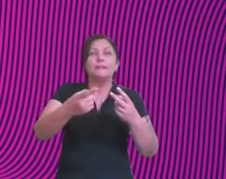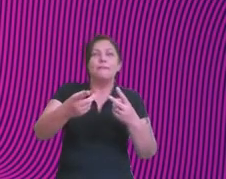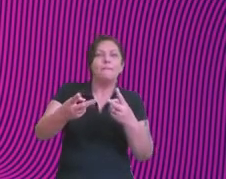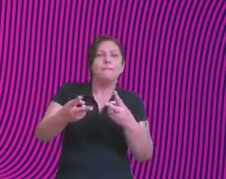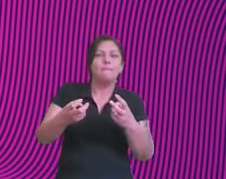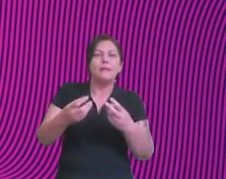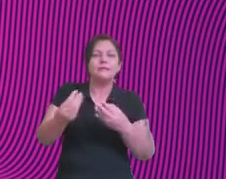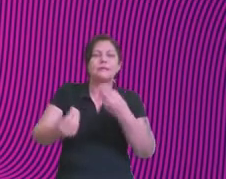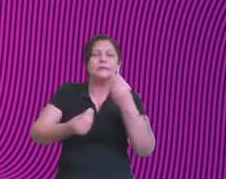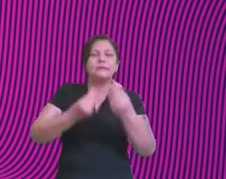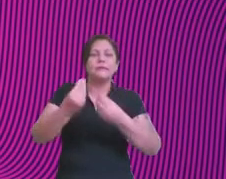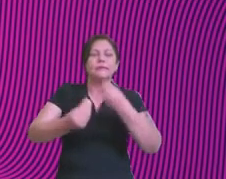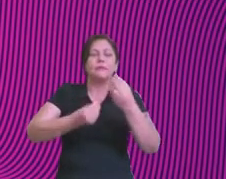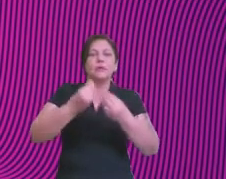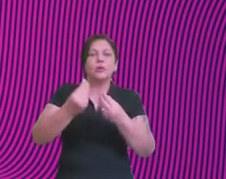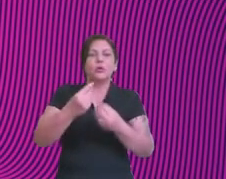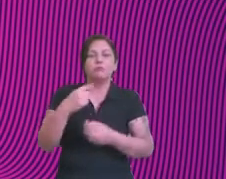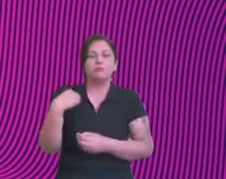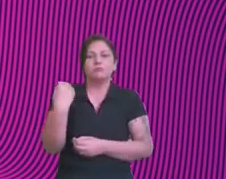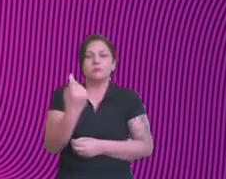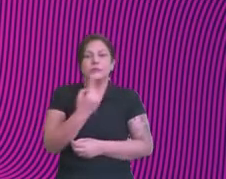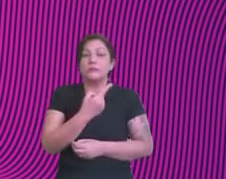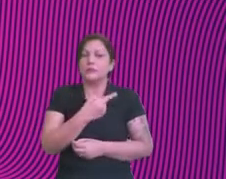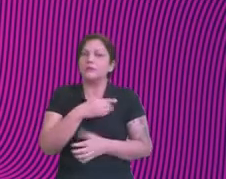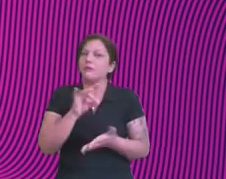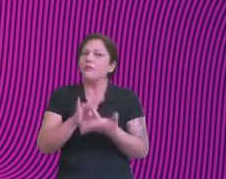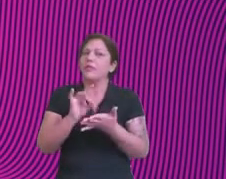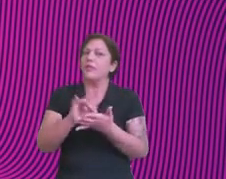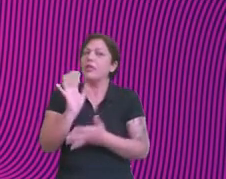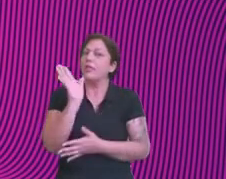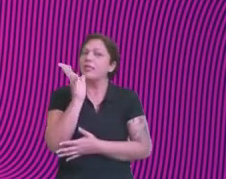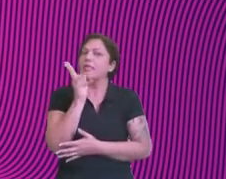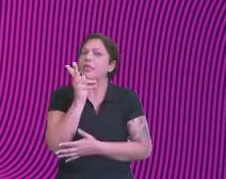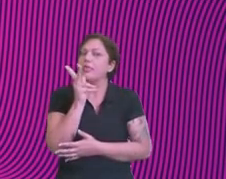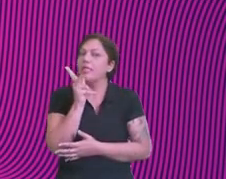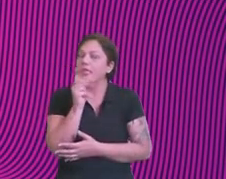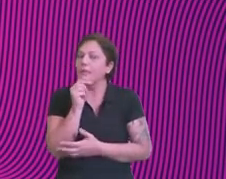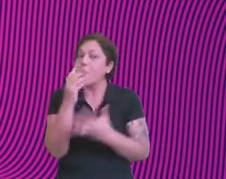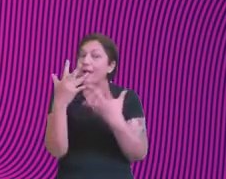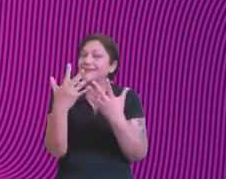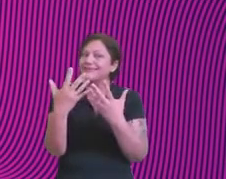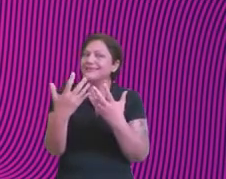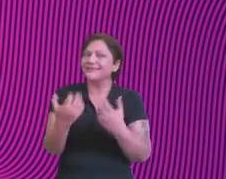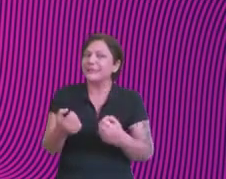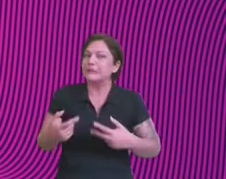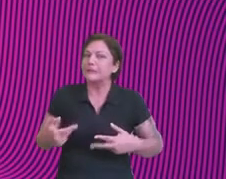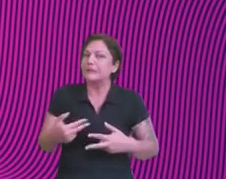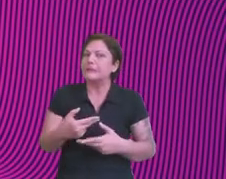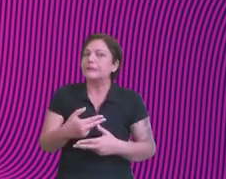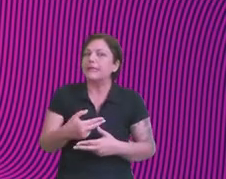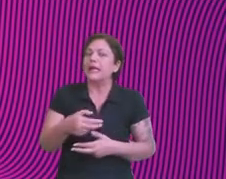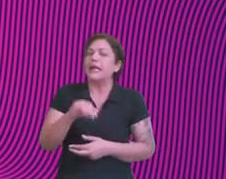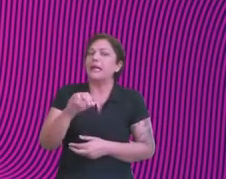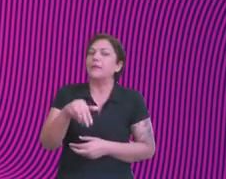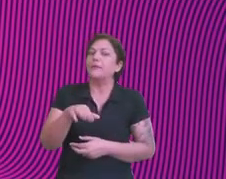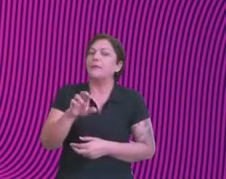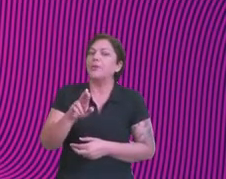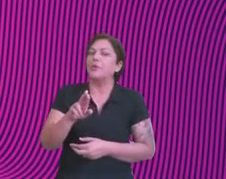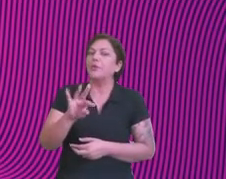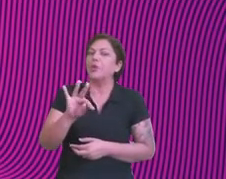entrada, cada vez mais a gente demorou para entrar em imunoterapia, em trato gastrointestinal, mas agora a gente está